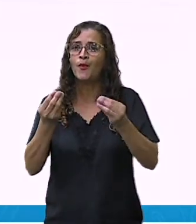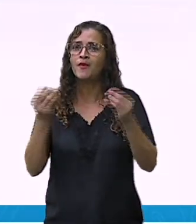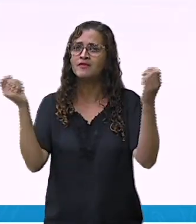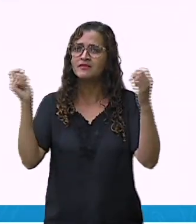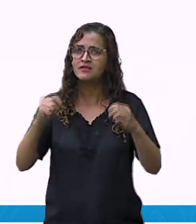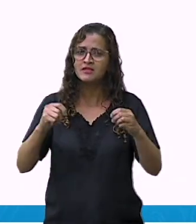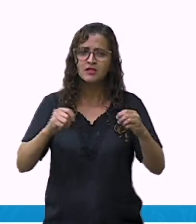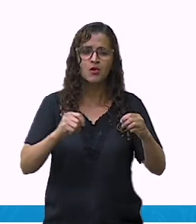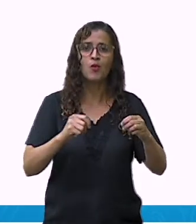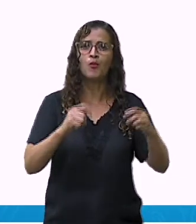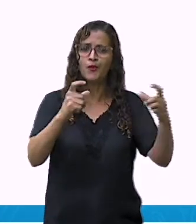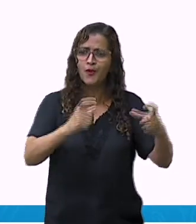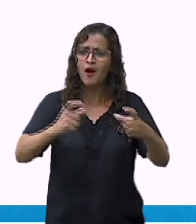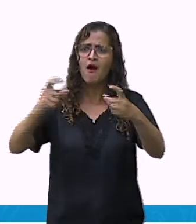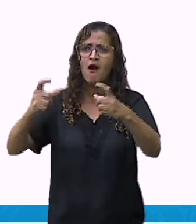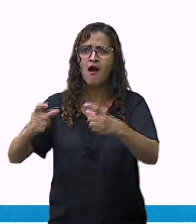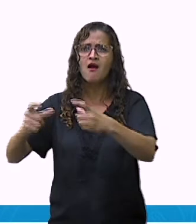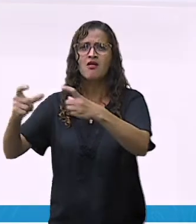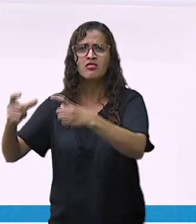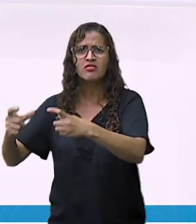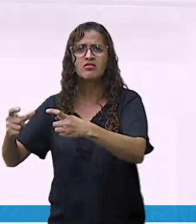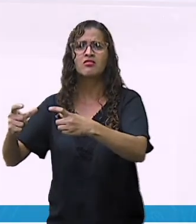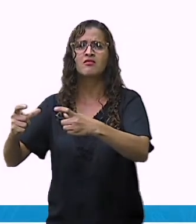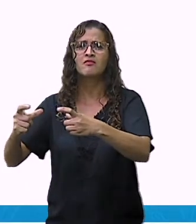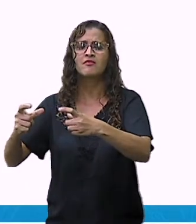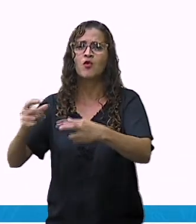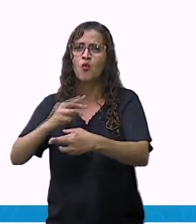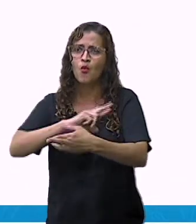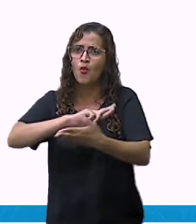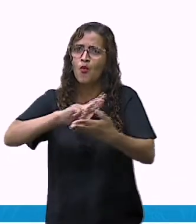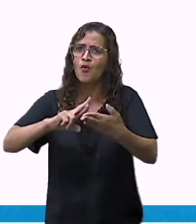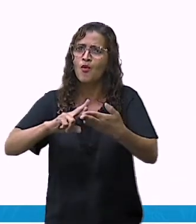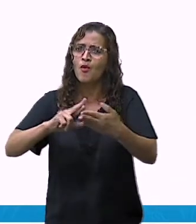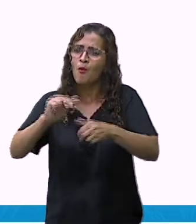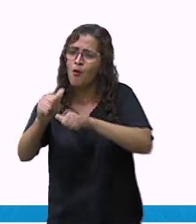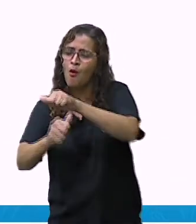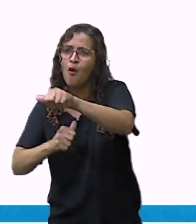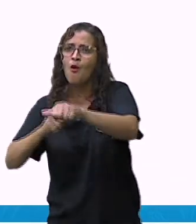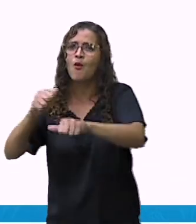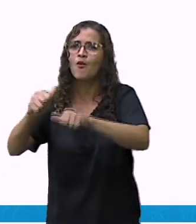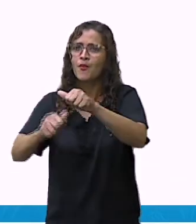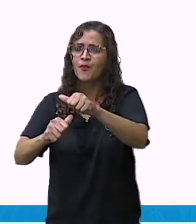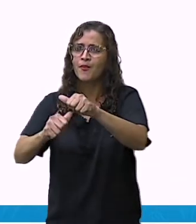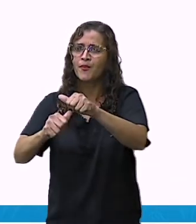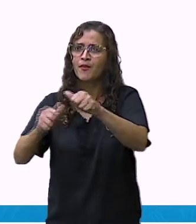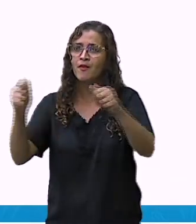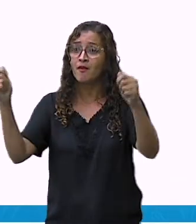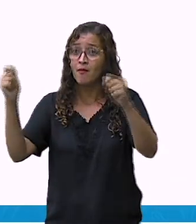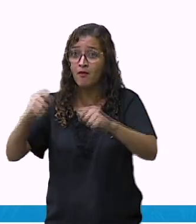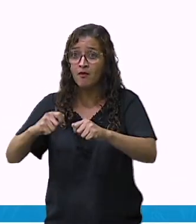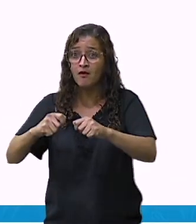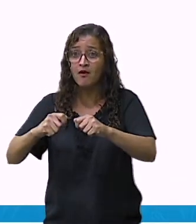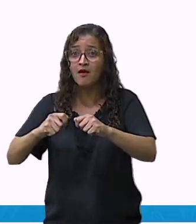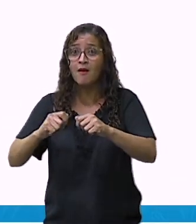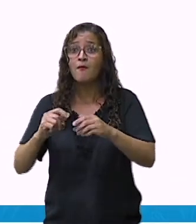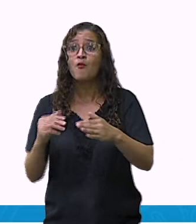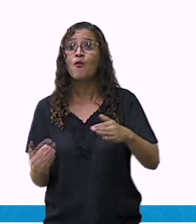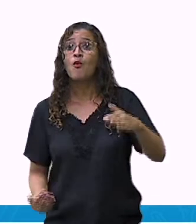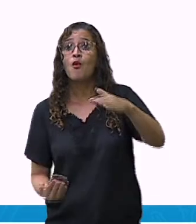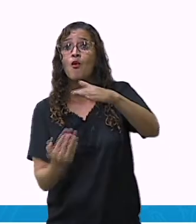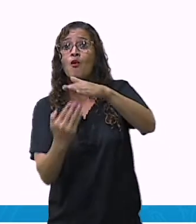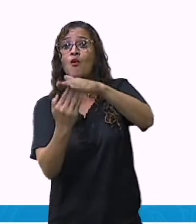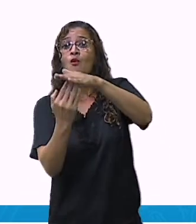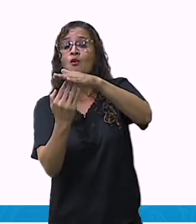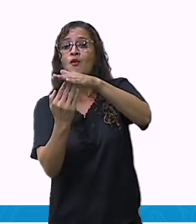de ambientes, e assim conseguir atingir a meta, que é